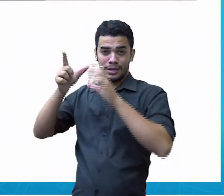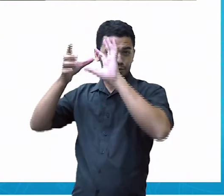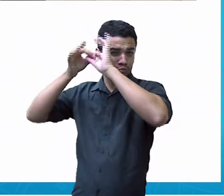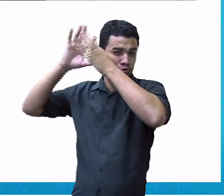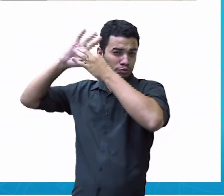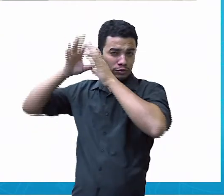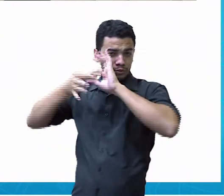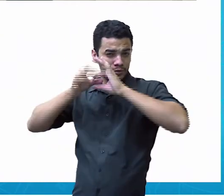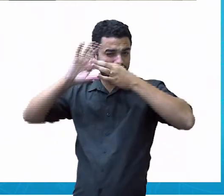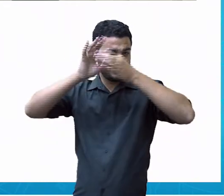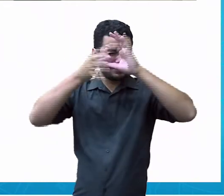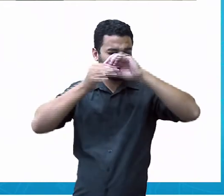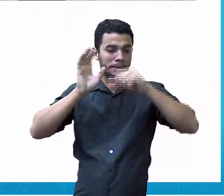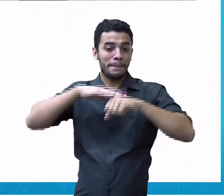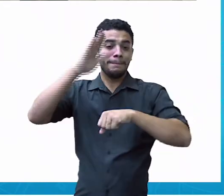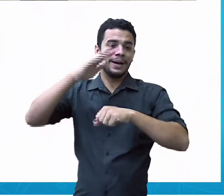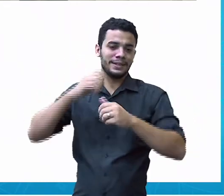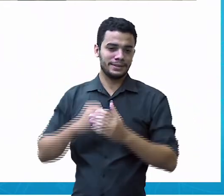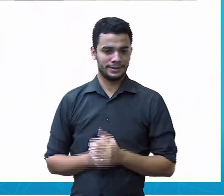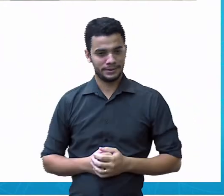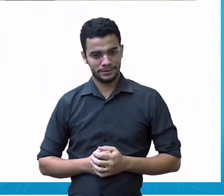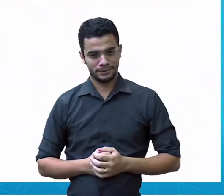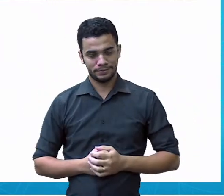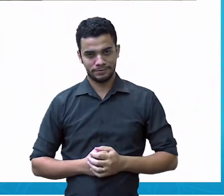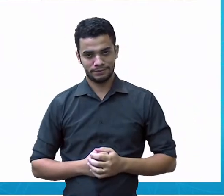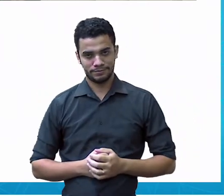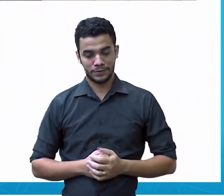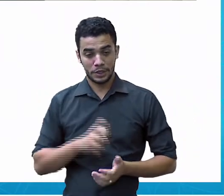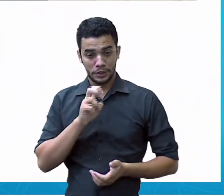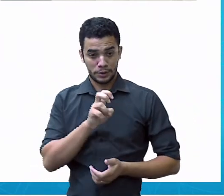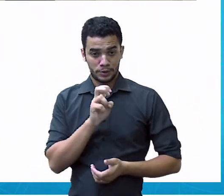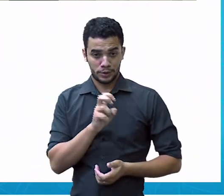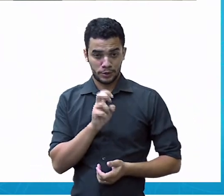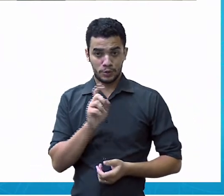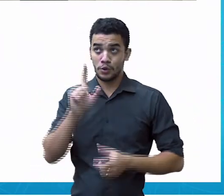Muita célula. Somos capazes de